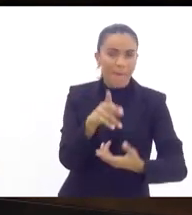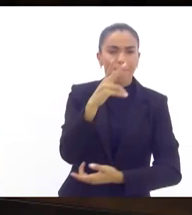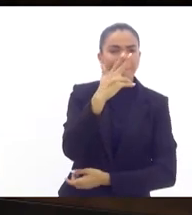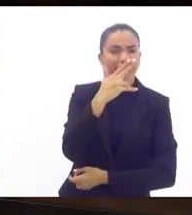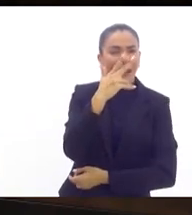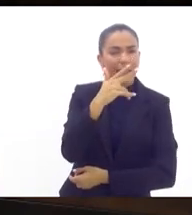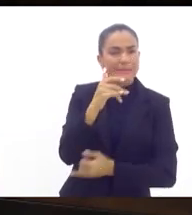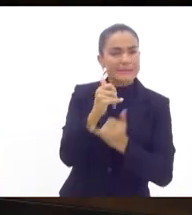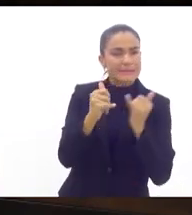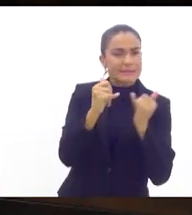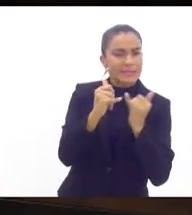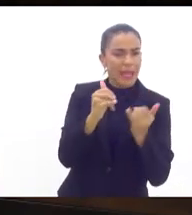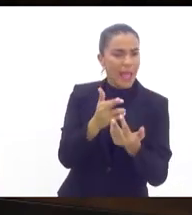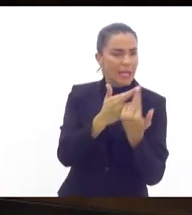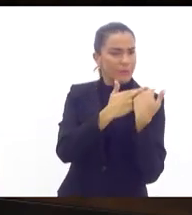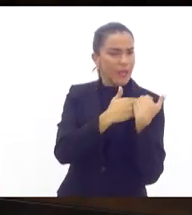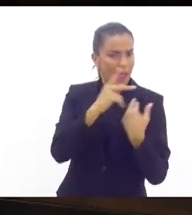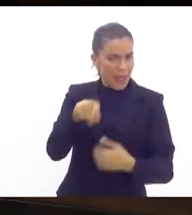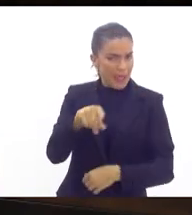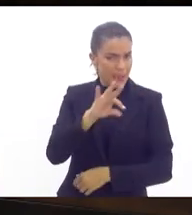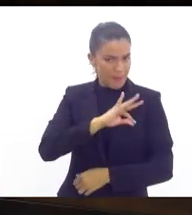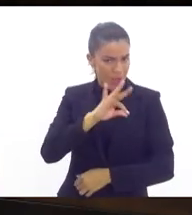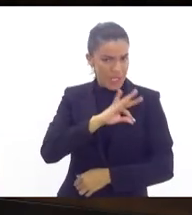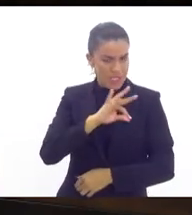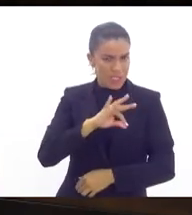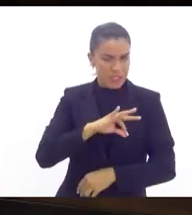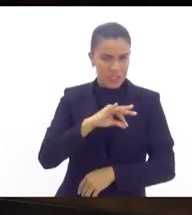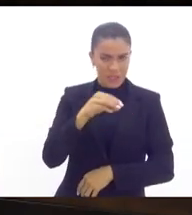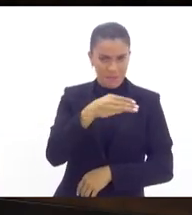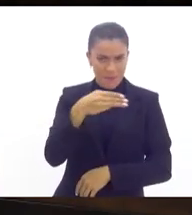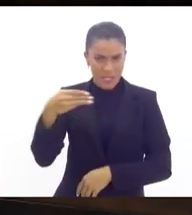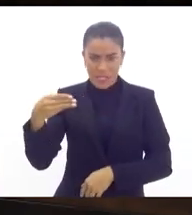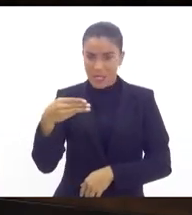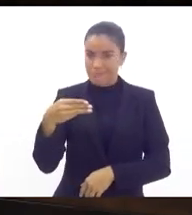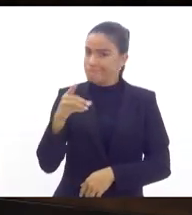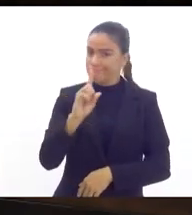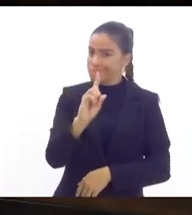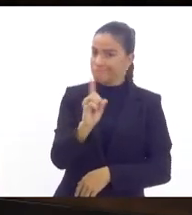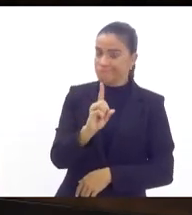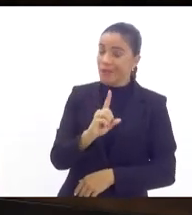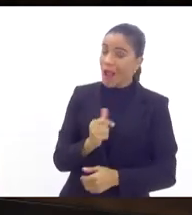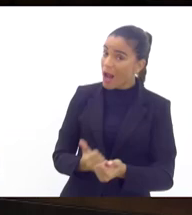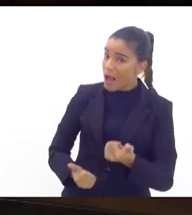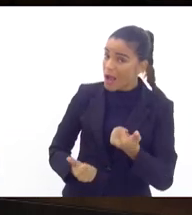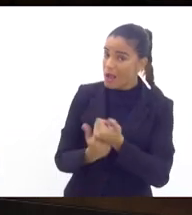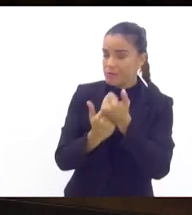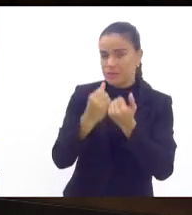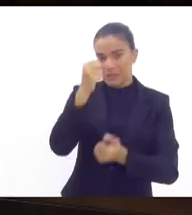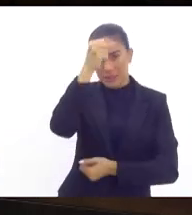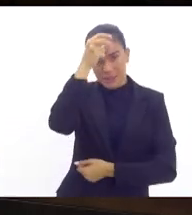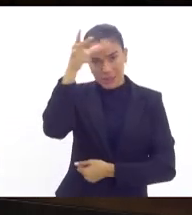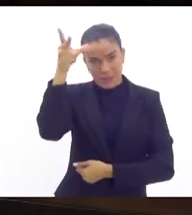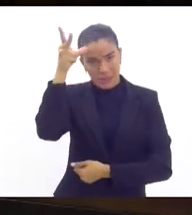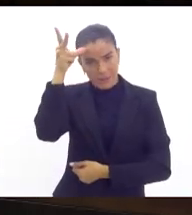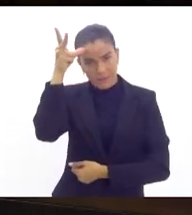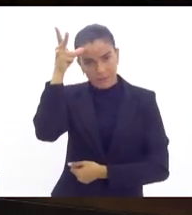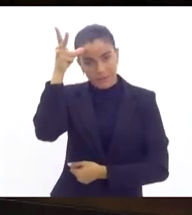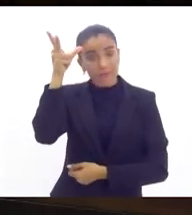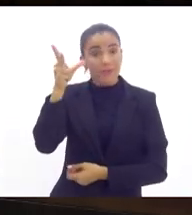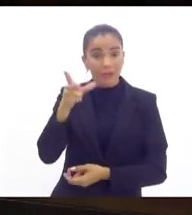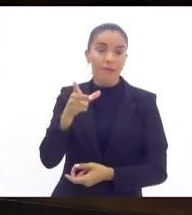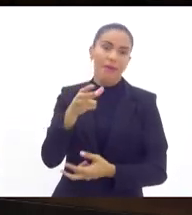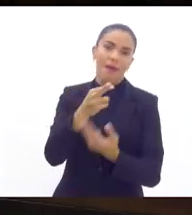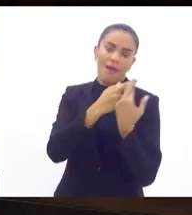responsabilidade da Polícia Militar a polícia militar nesse caso auxilia a prefeitura que é a grande